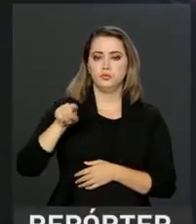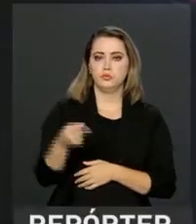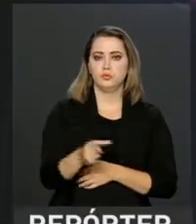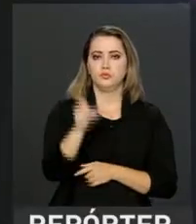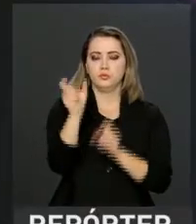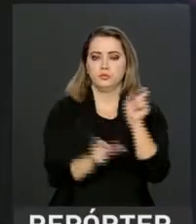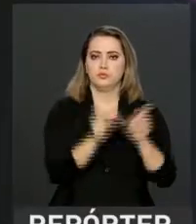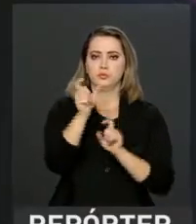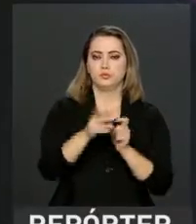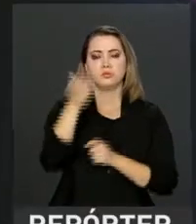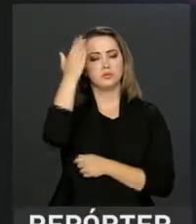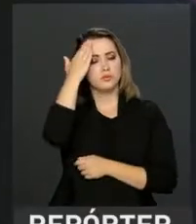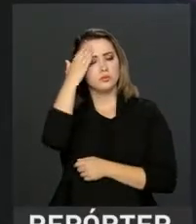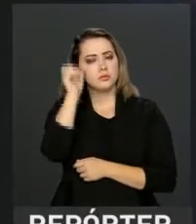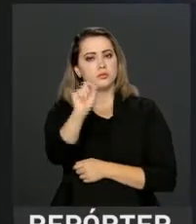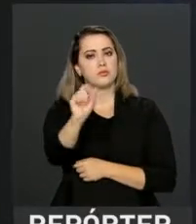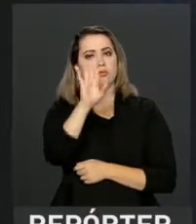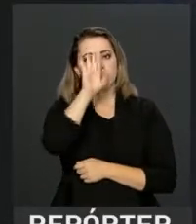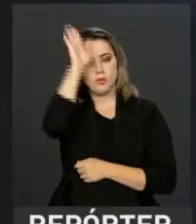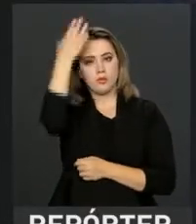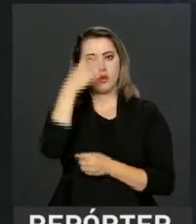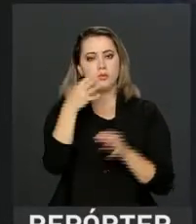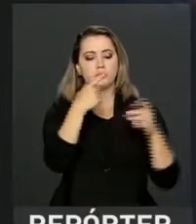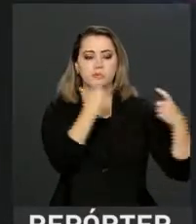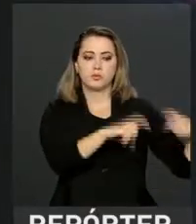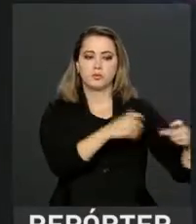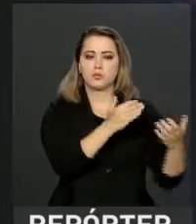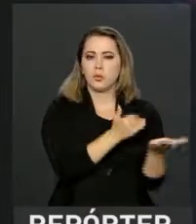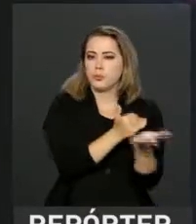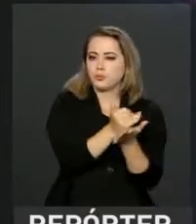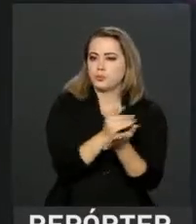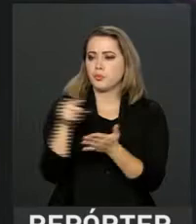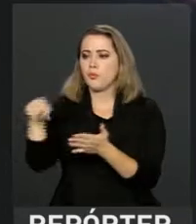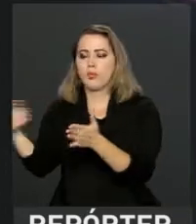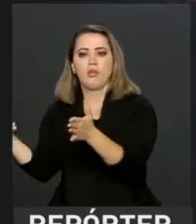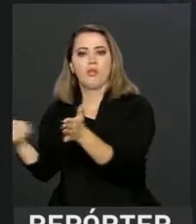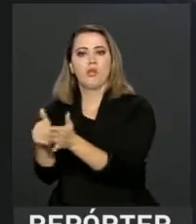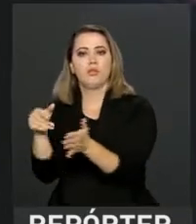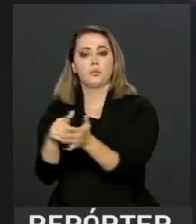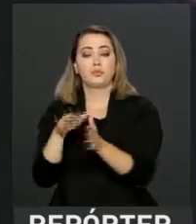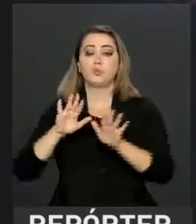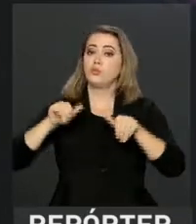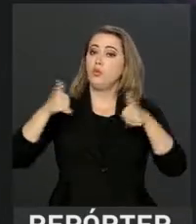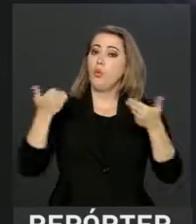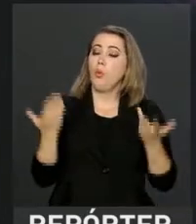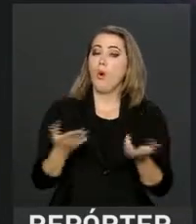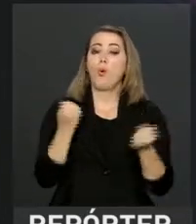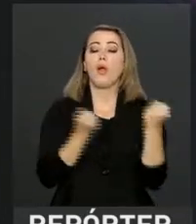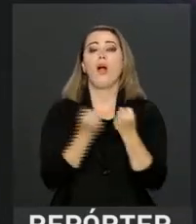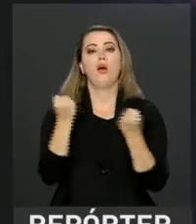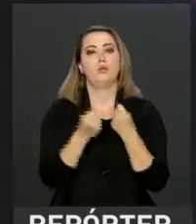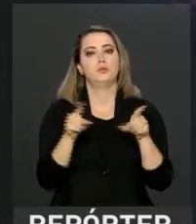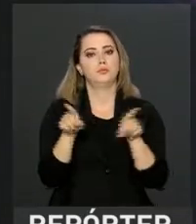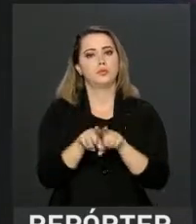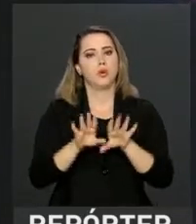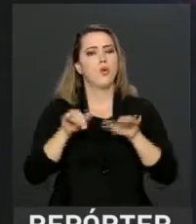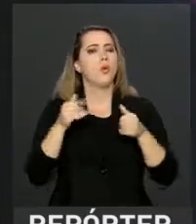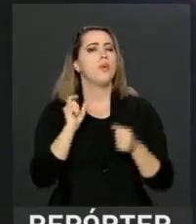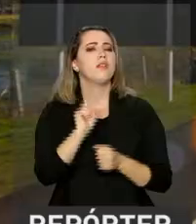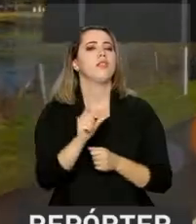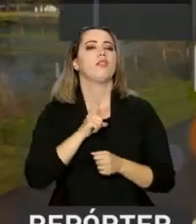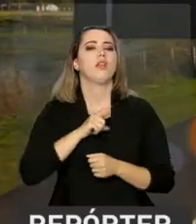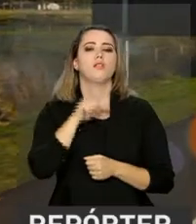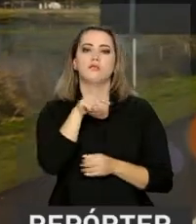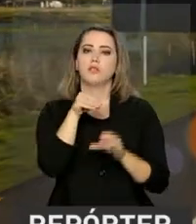DENIT quer saber principalmente a origem e o destino dessas pessoas, qual tipo de veículo elas usam e qual carga